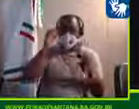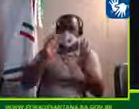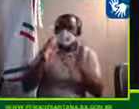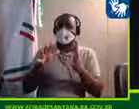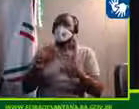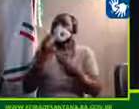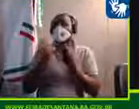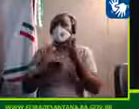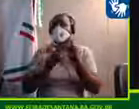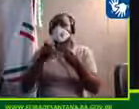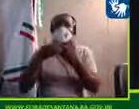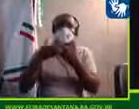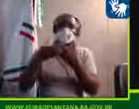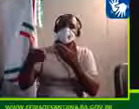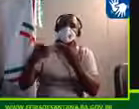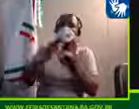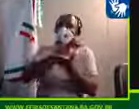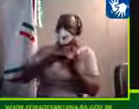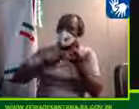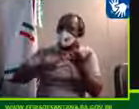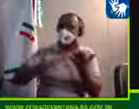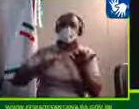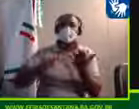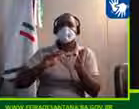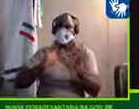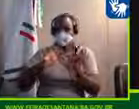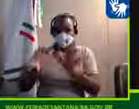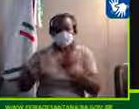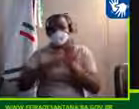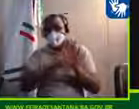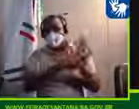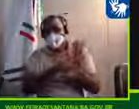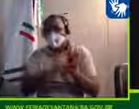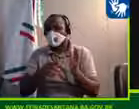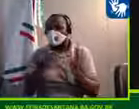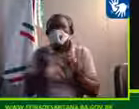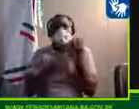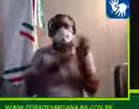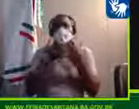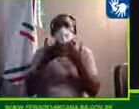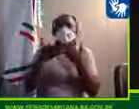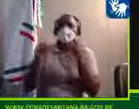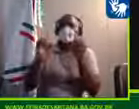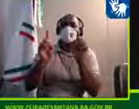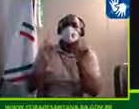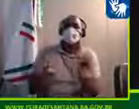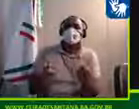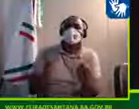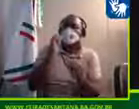serão feitos com esses recursos, ou o que foram feitos com esses recursos. Muito obrigado.